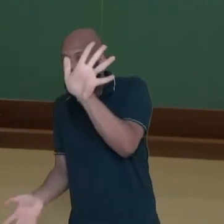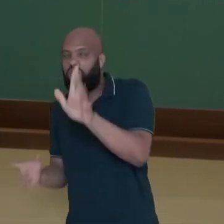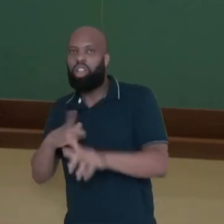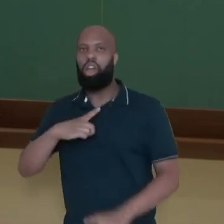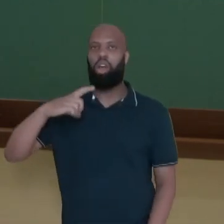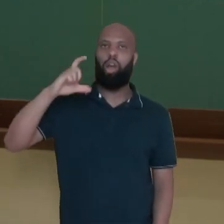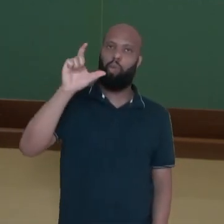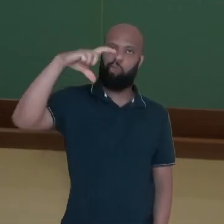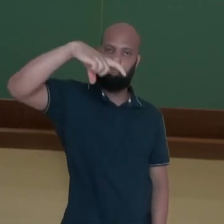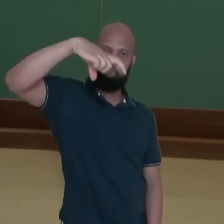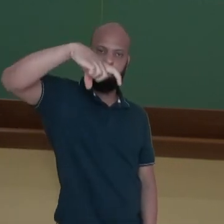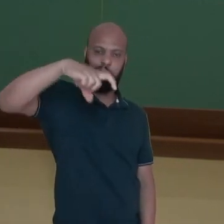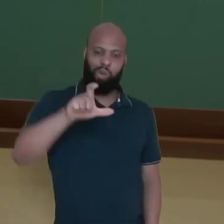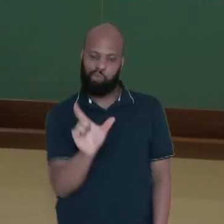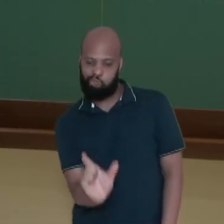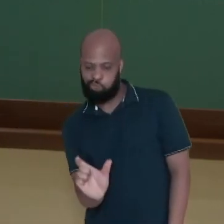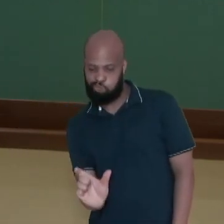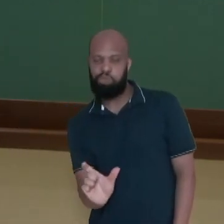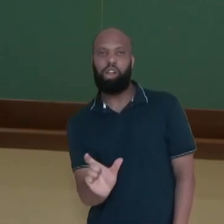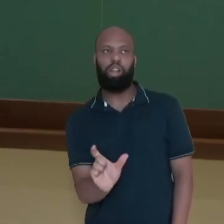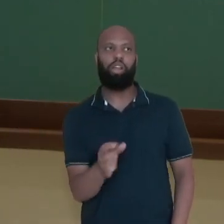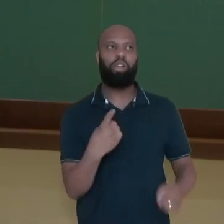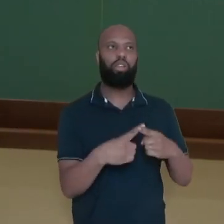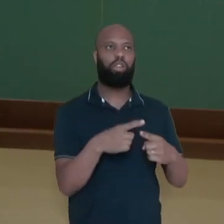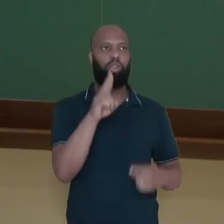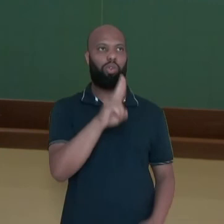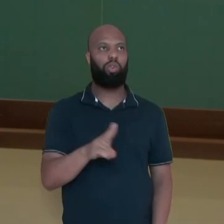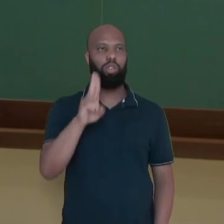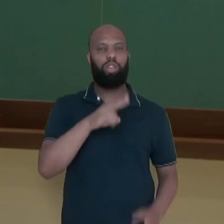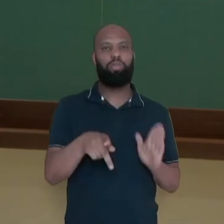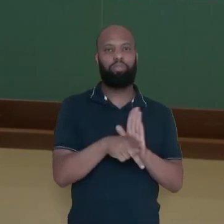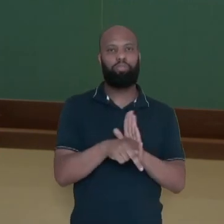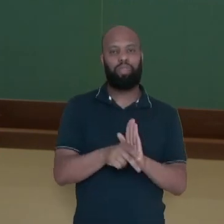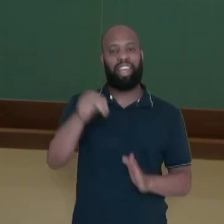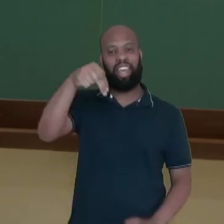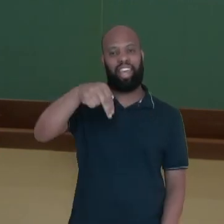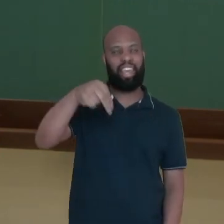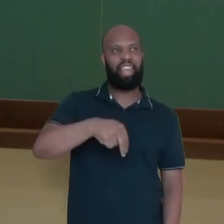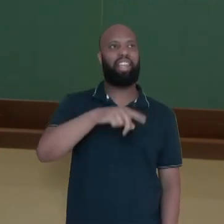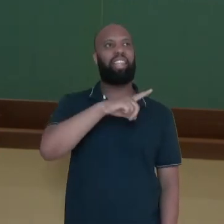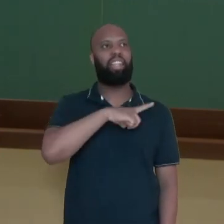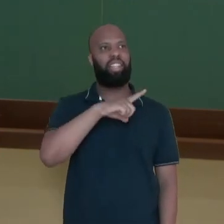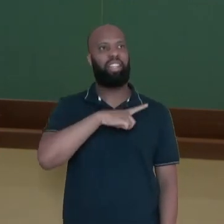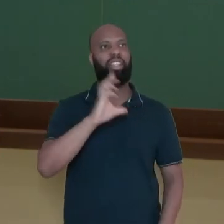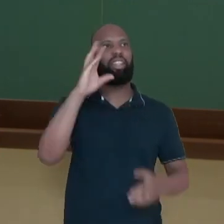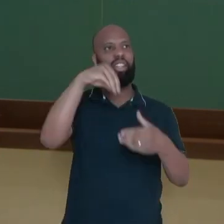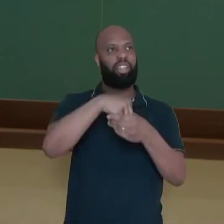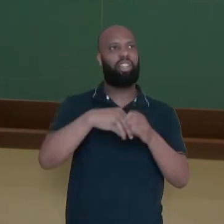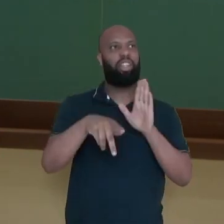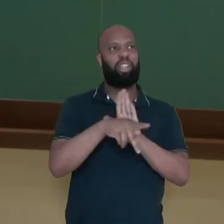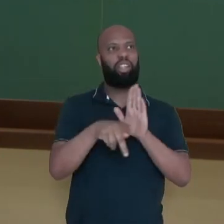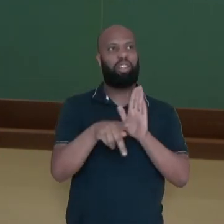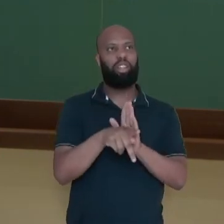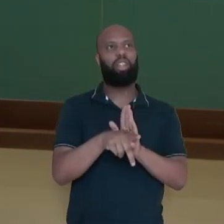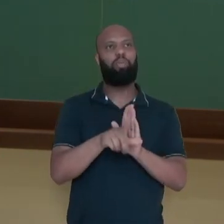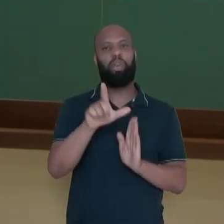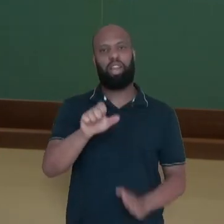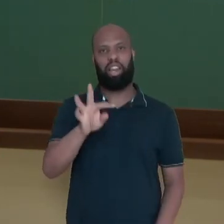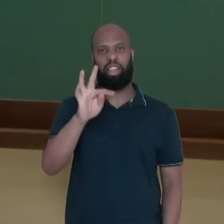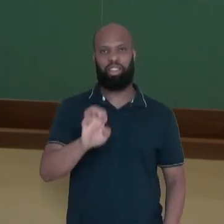bordas grossas. Então, não esqueça, a aplicação do índice de refração está presente dentro das